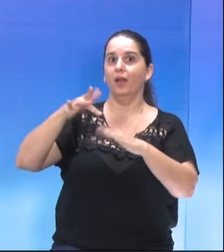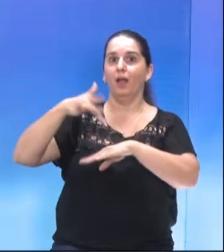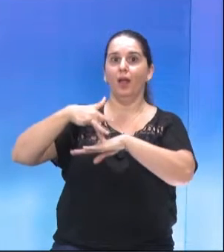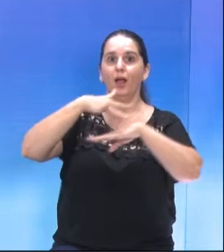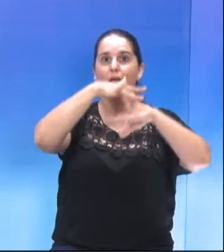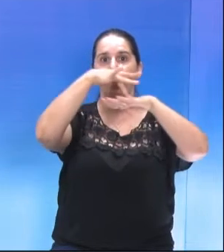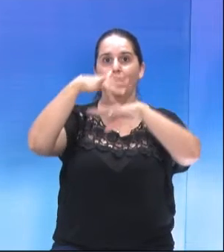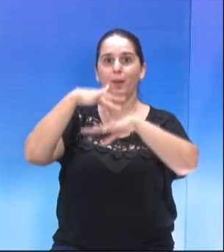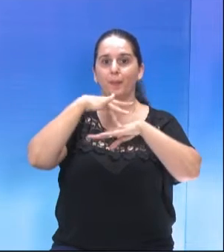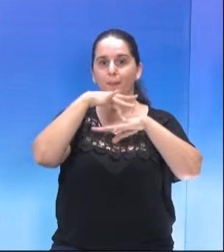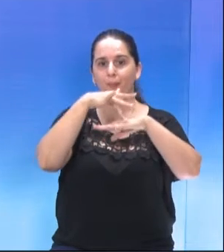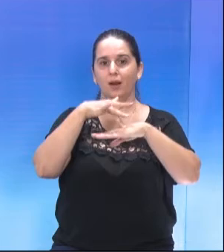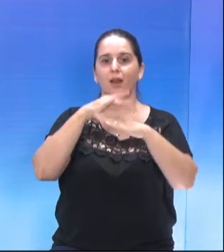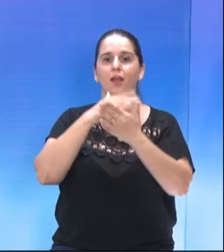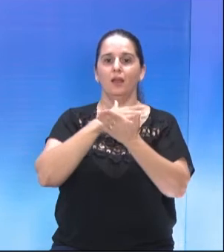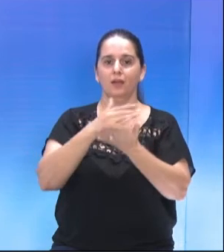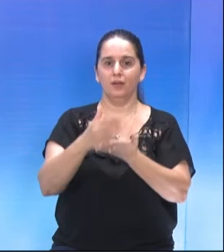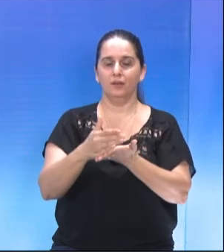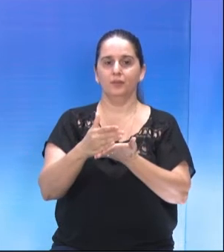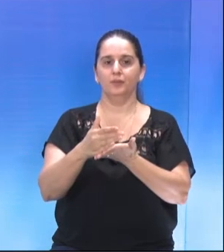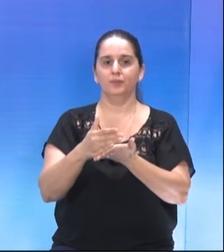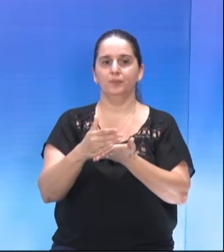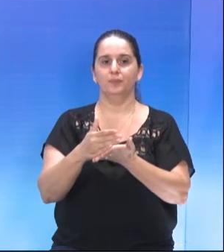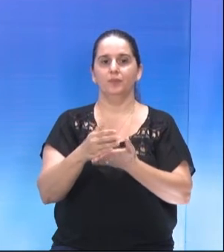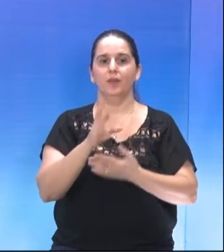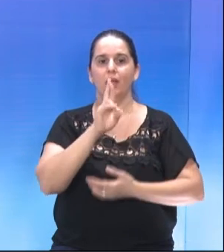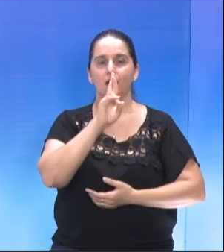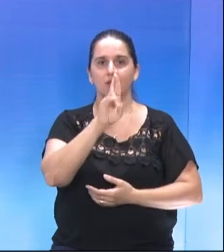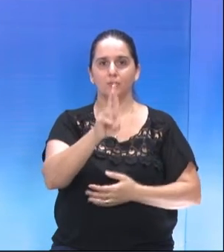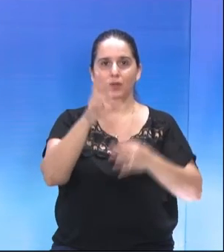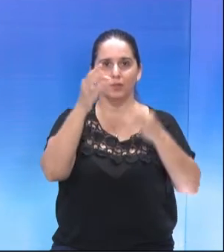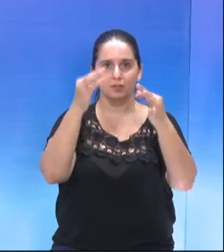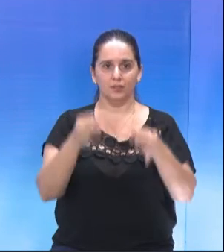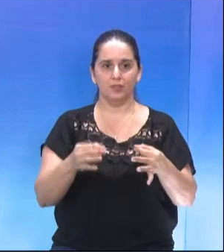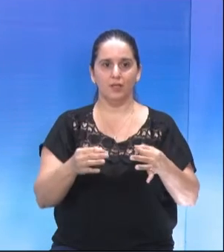né, junto com esse período da ópera. Então,